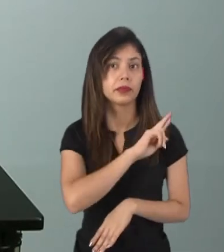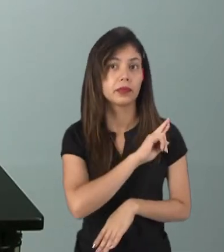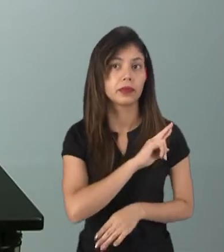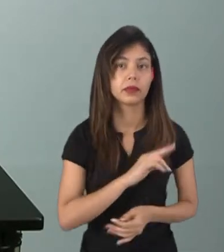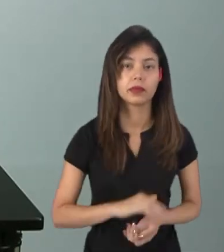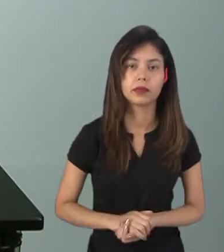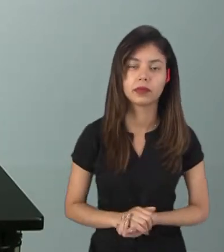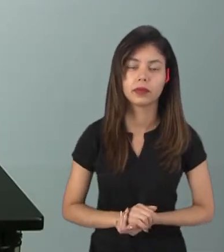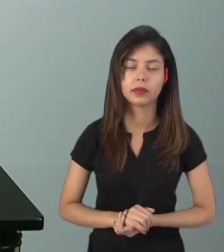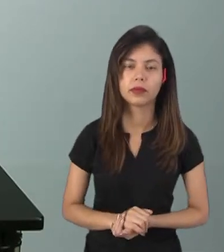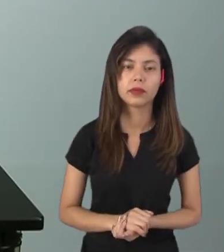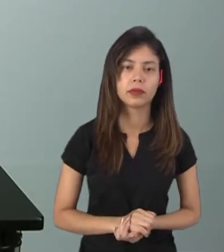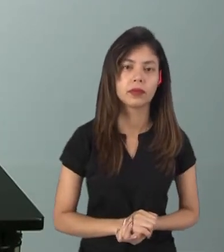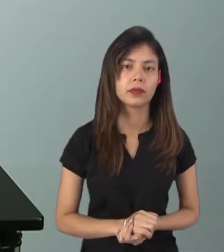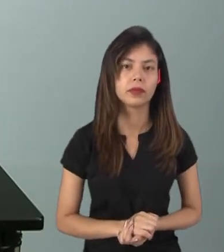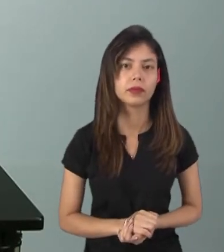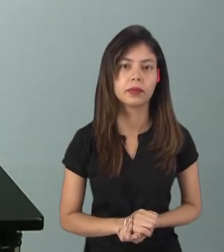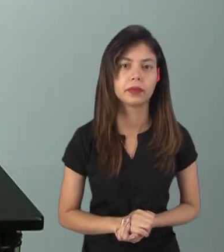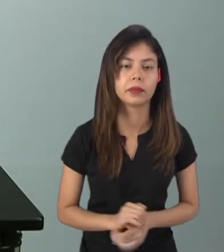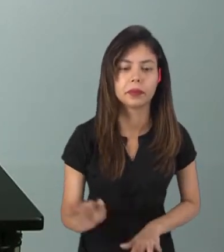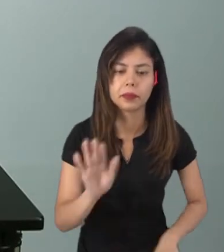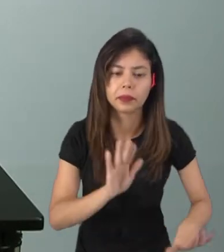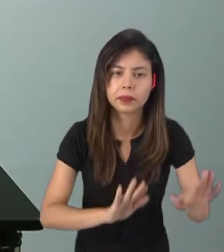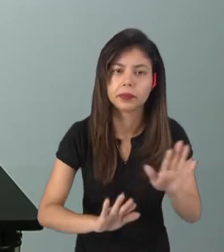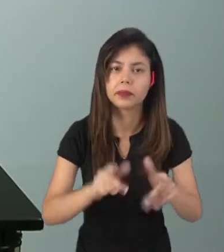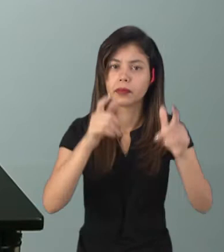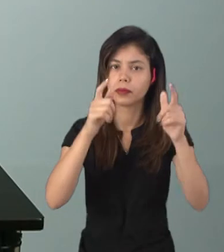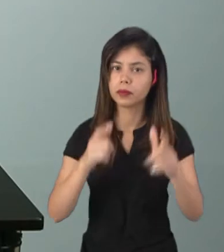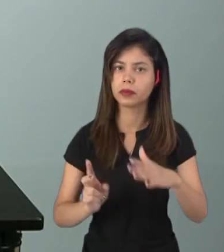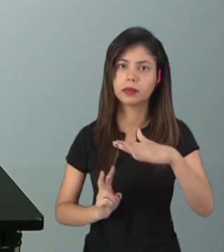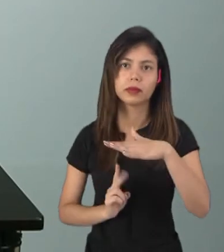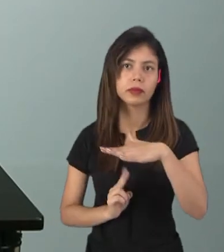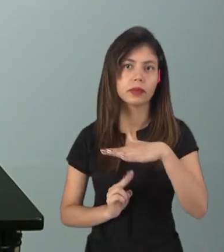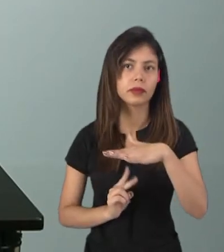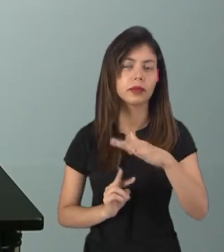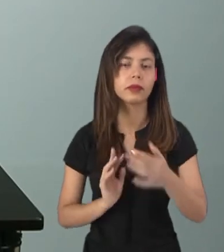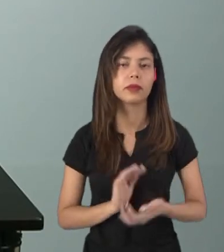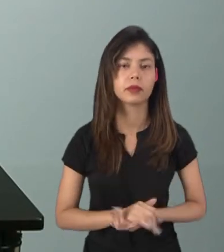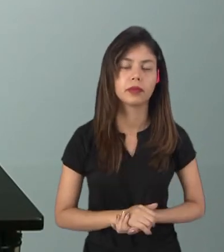responsável por manter a conservação deste espaço?